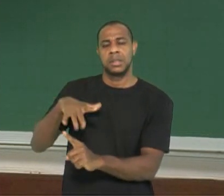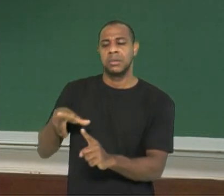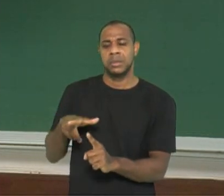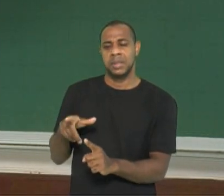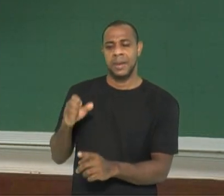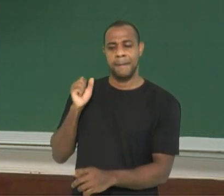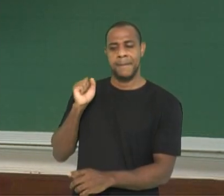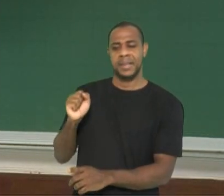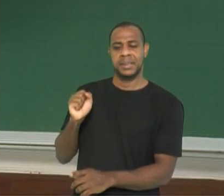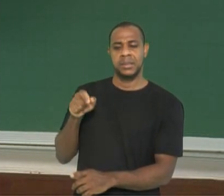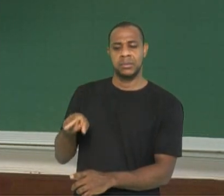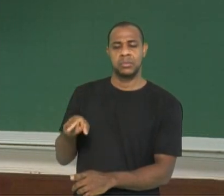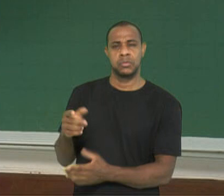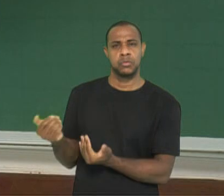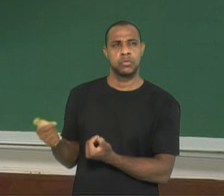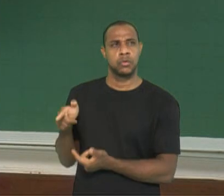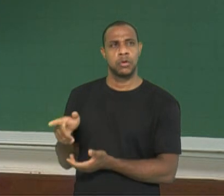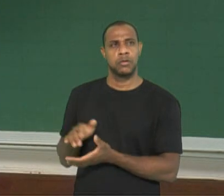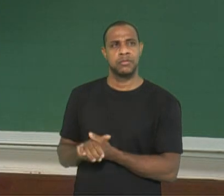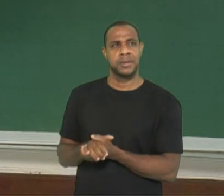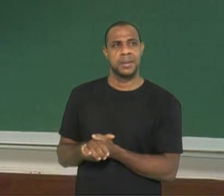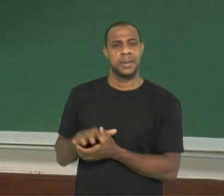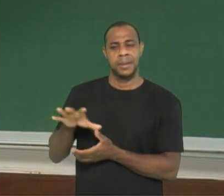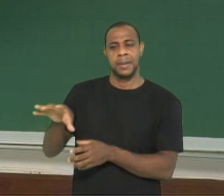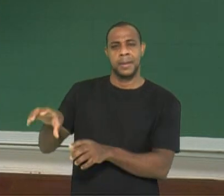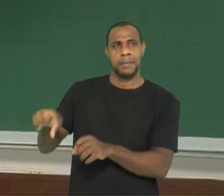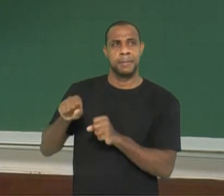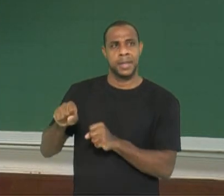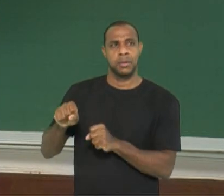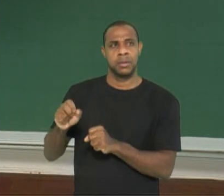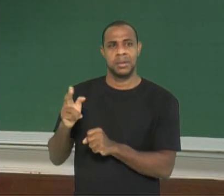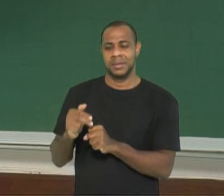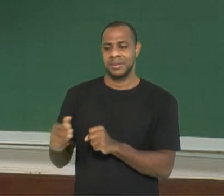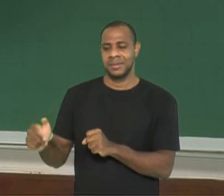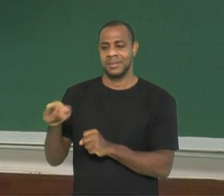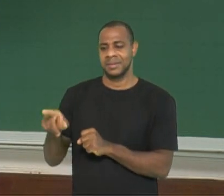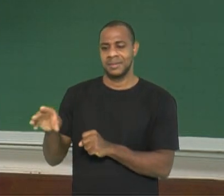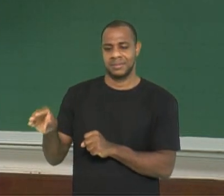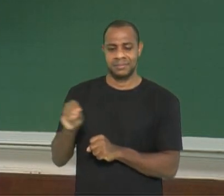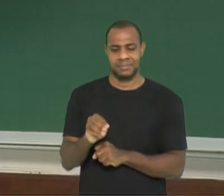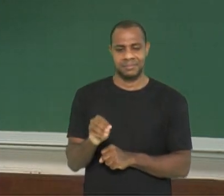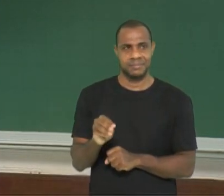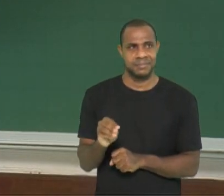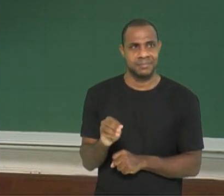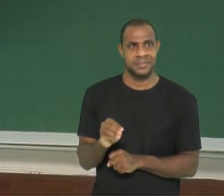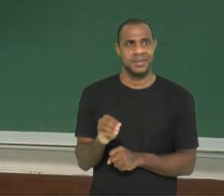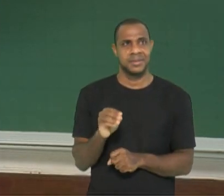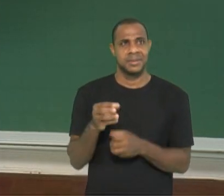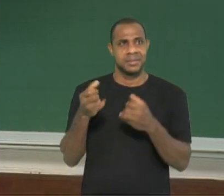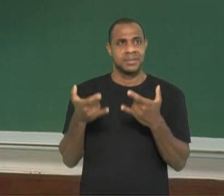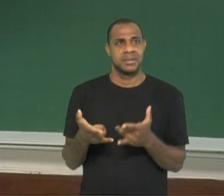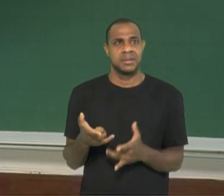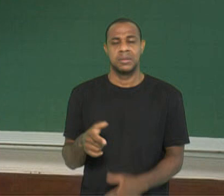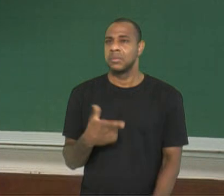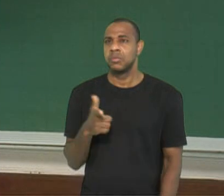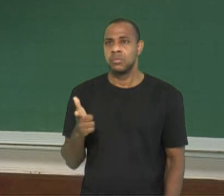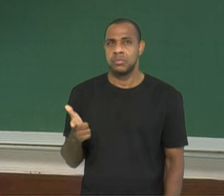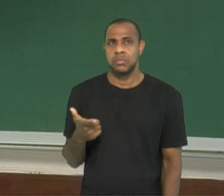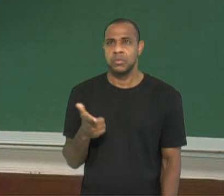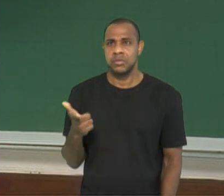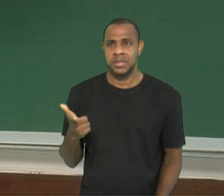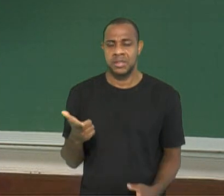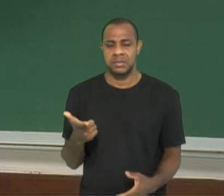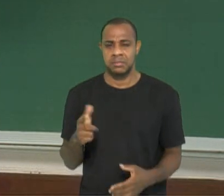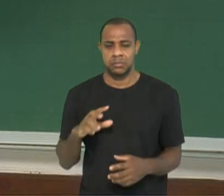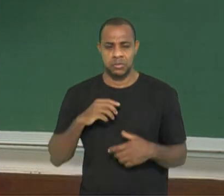jovem, podando o jovem. Então ele pegou a figura, infelizmente ele pegou a figura desse marginal. E quando ele fala não seja herói, seja marginal,